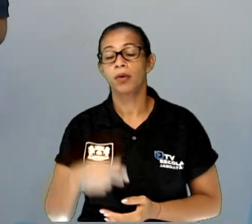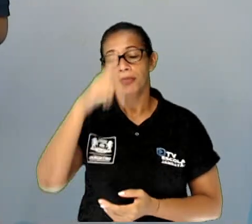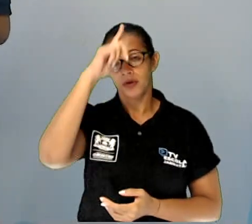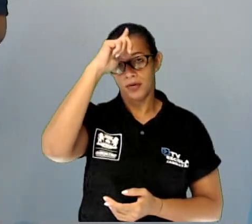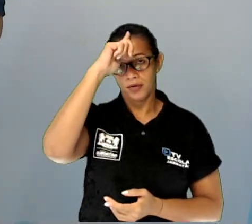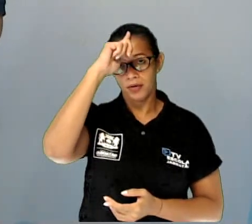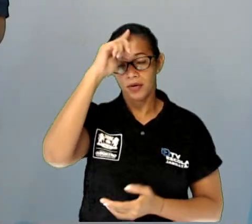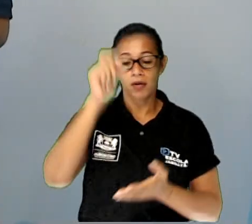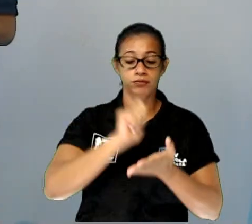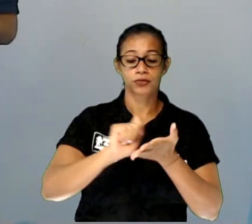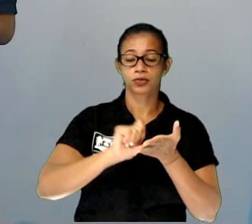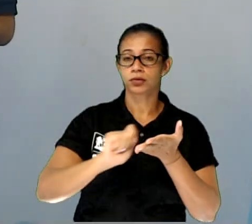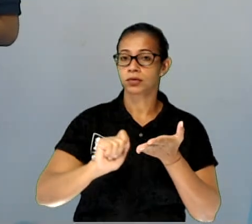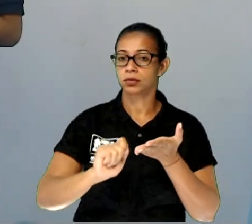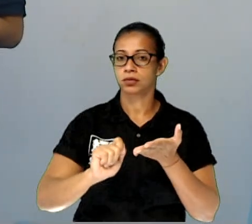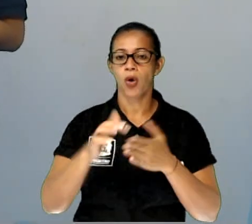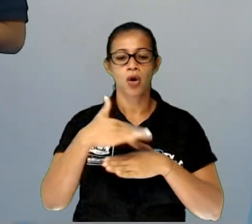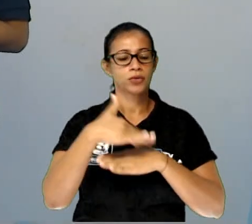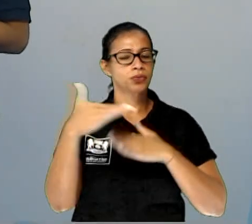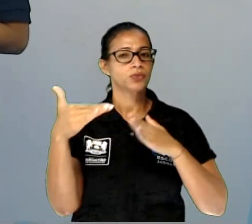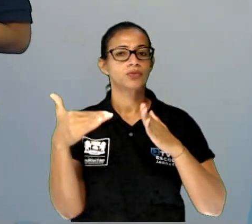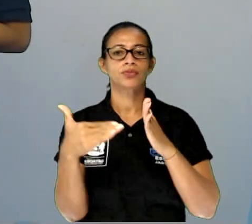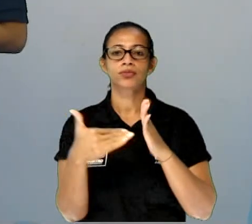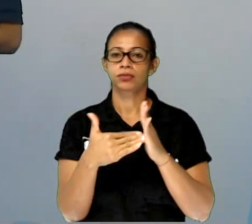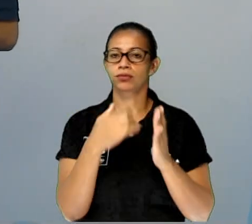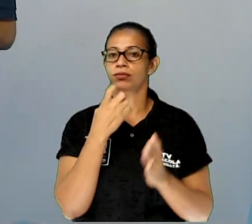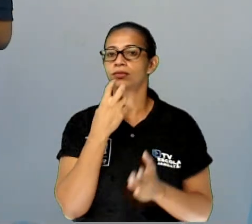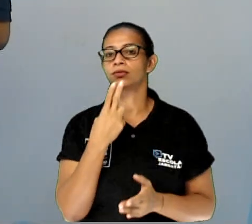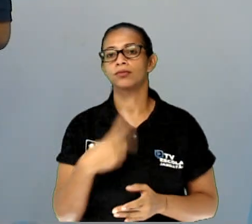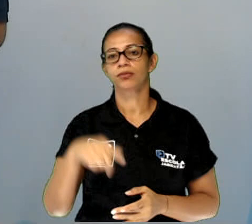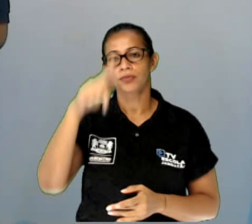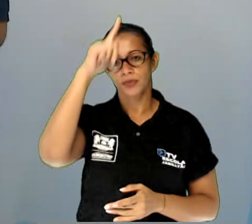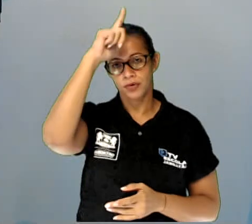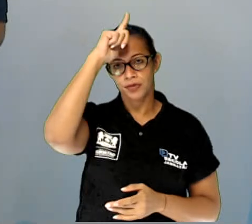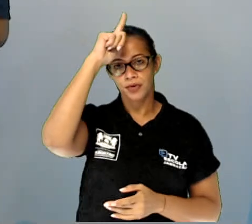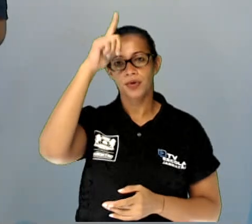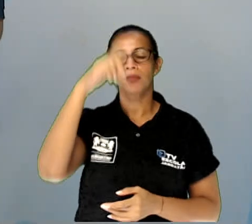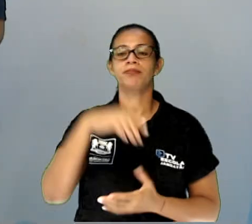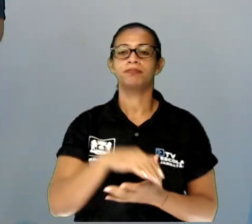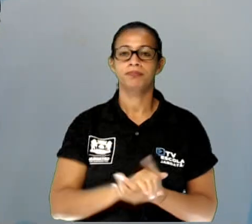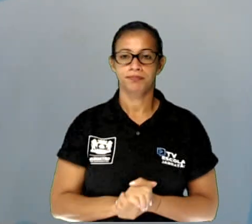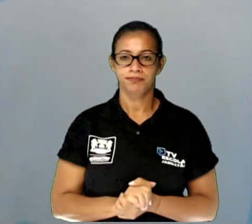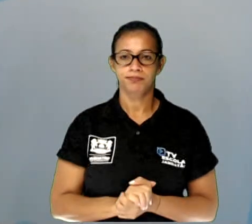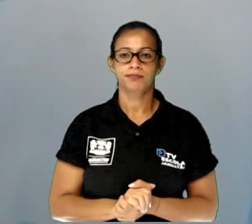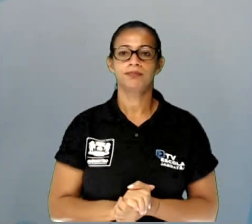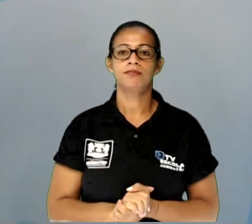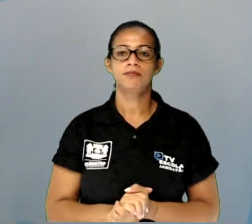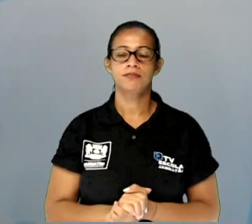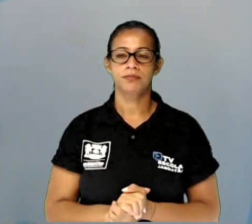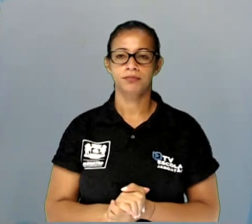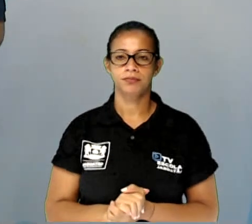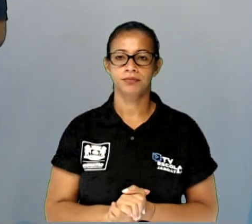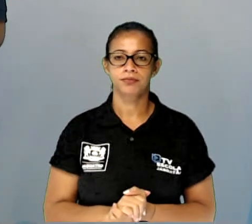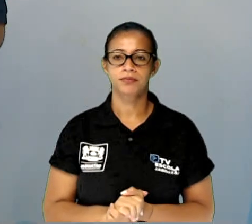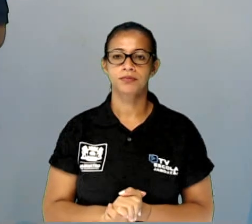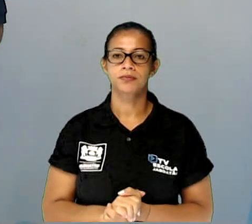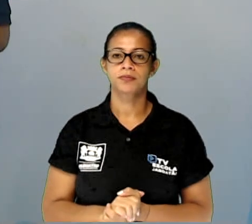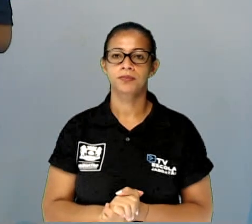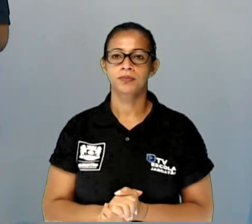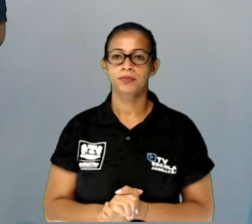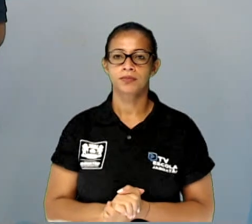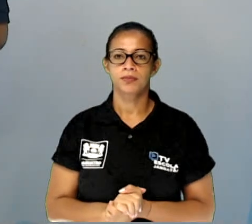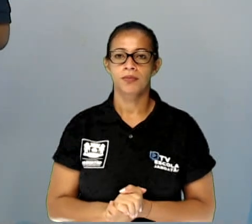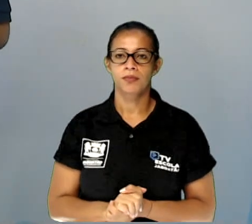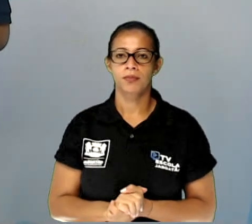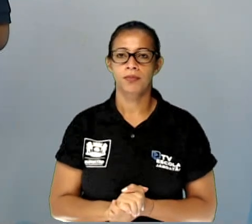escritos deles, tudo era baseado na língua grega. Então, eles têm muita influência ali da língua grega de maneira geral. Com o passar do